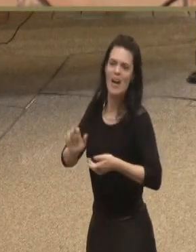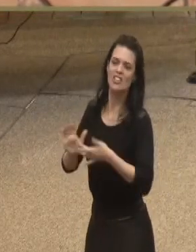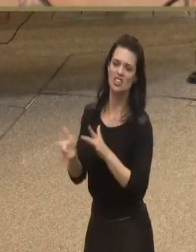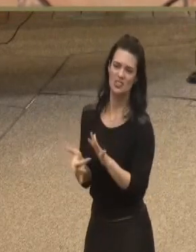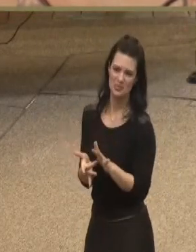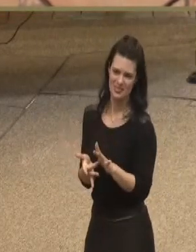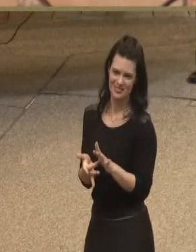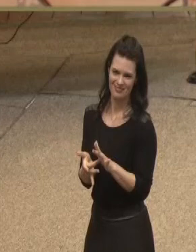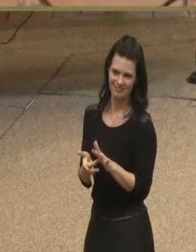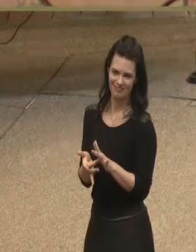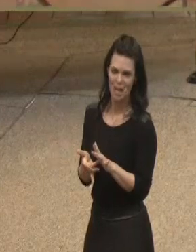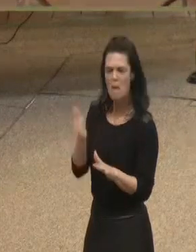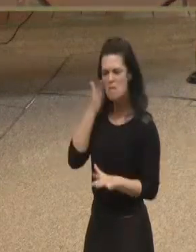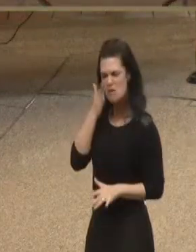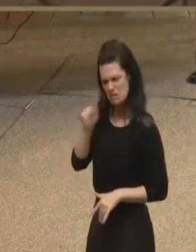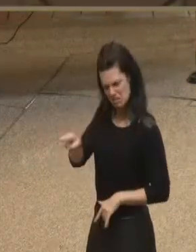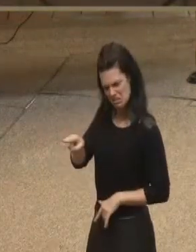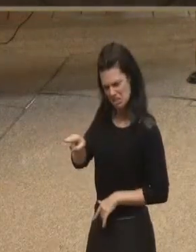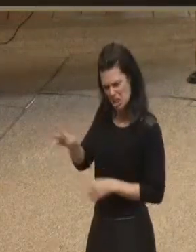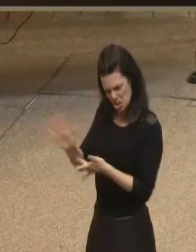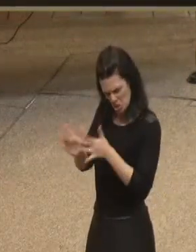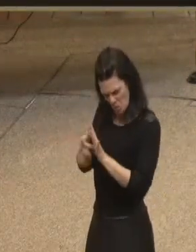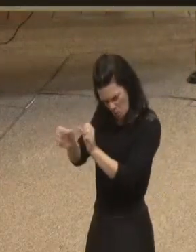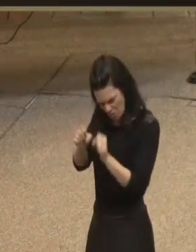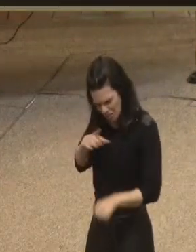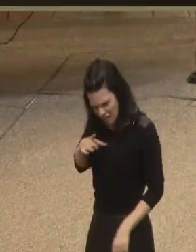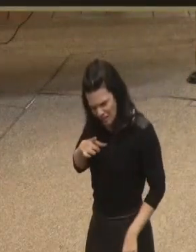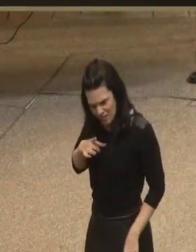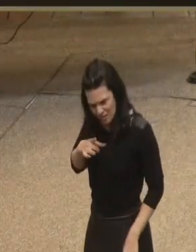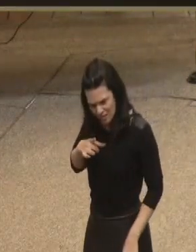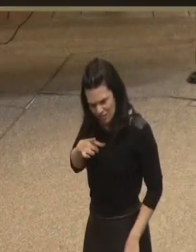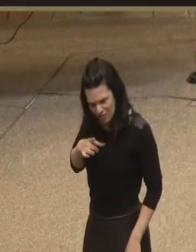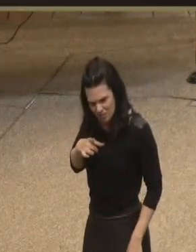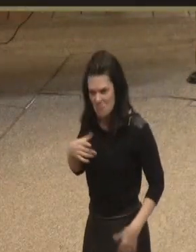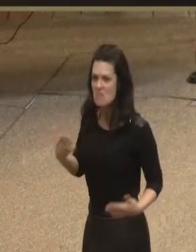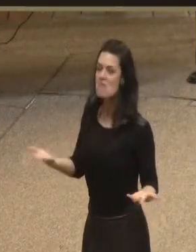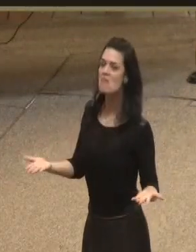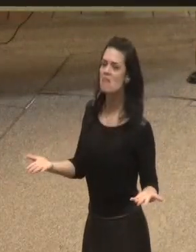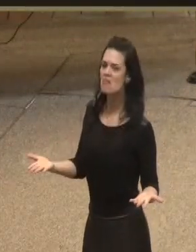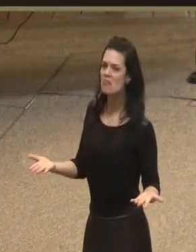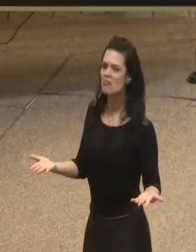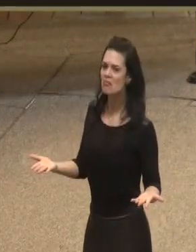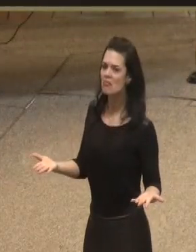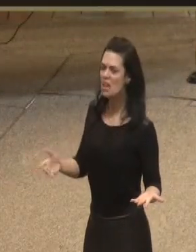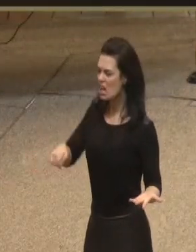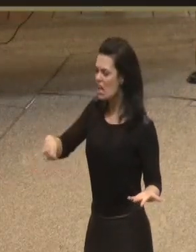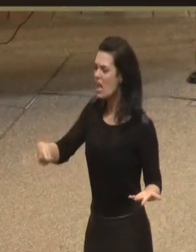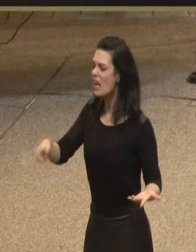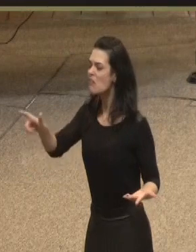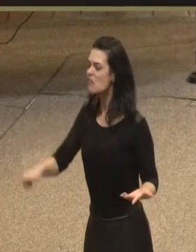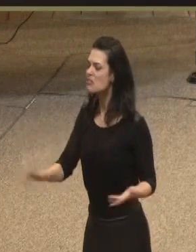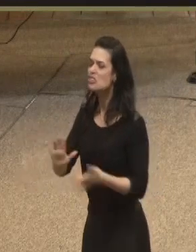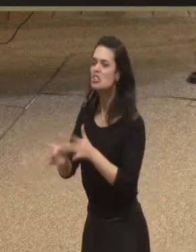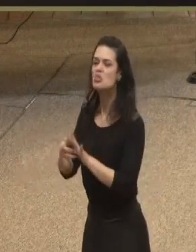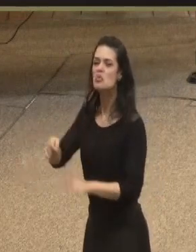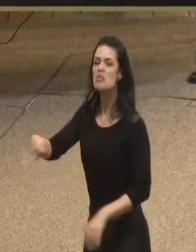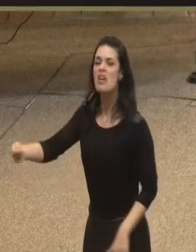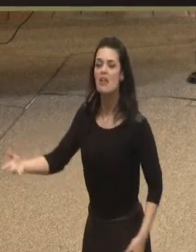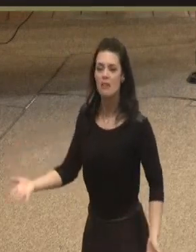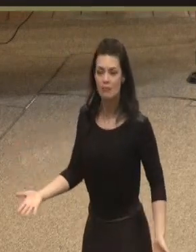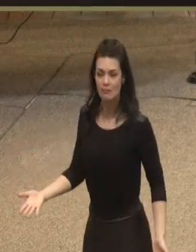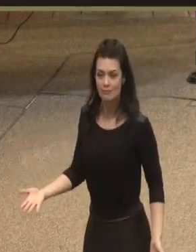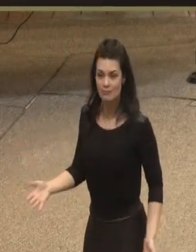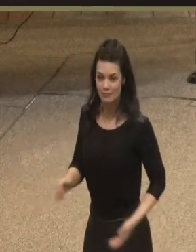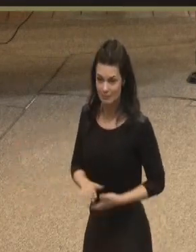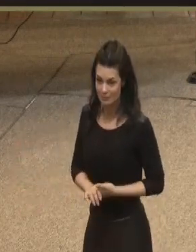para fazer tudo aquilo e para ensinar tudo aquilo que estava fazendo e ensinando. E Jesus responde que eles não veriam nenhum sinal que